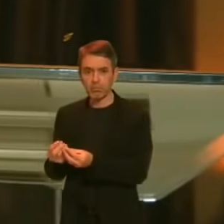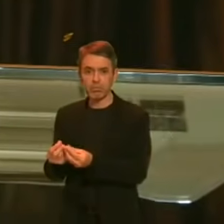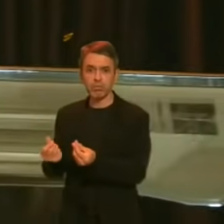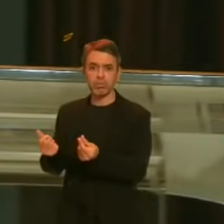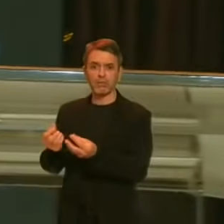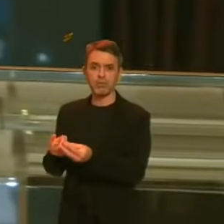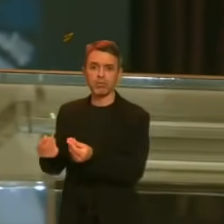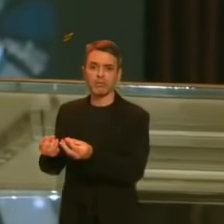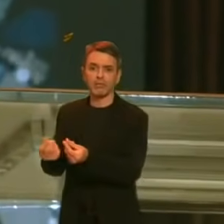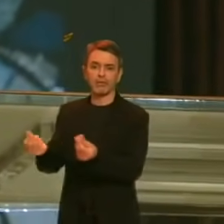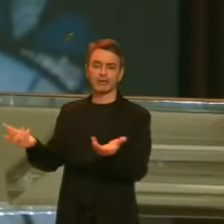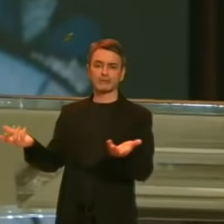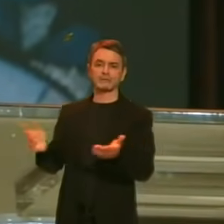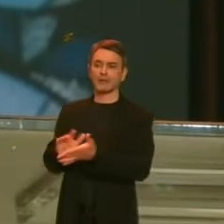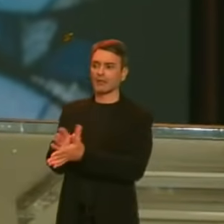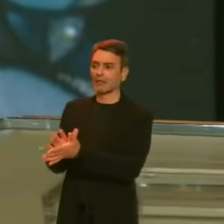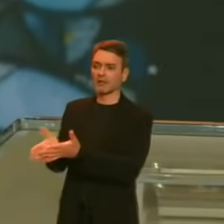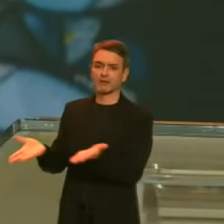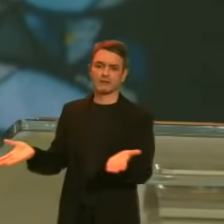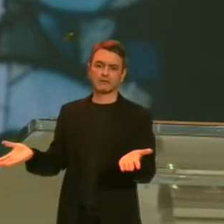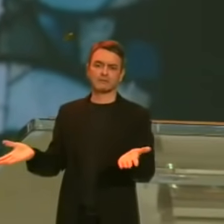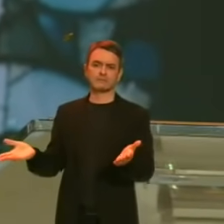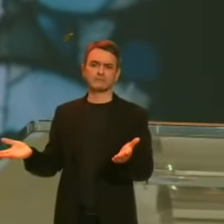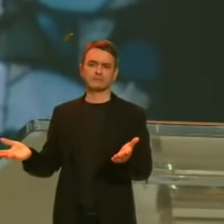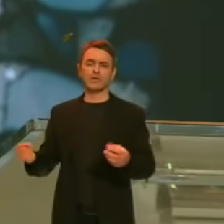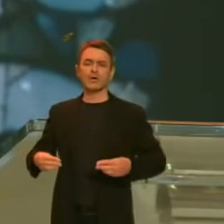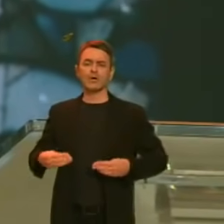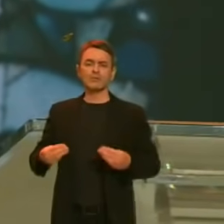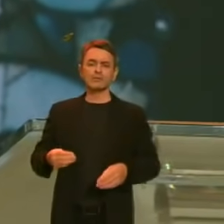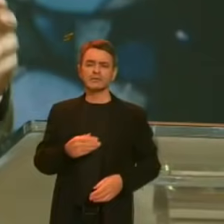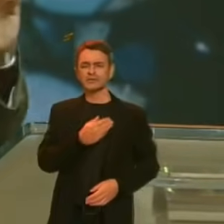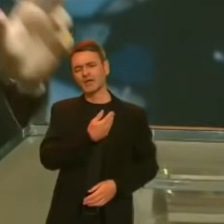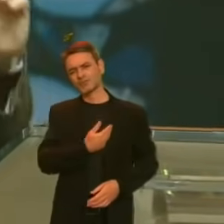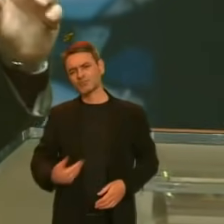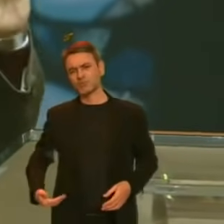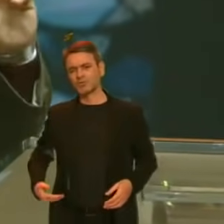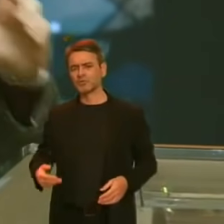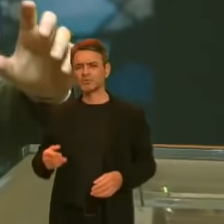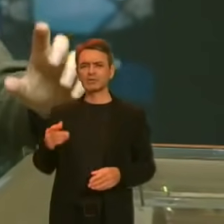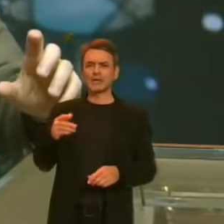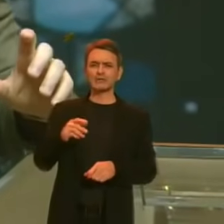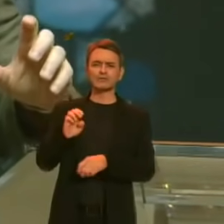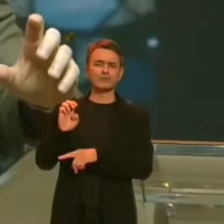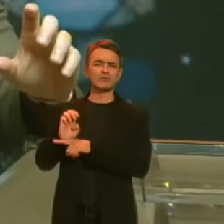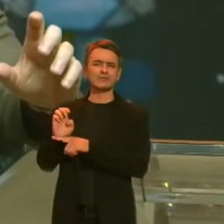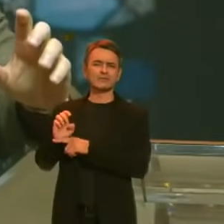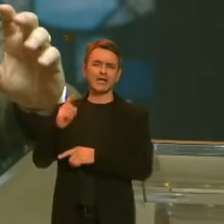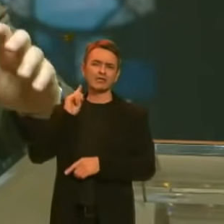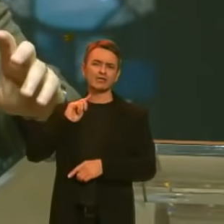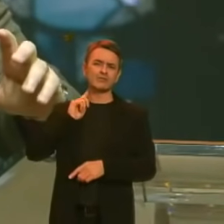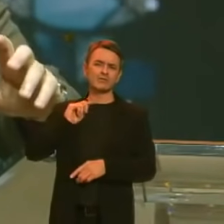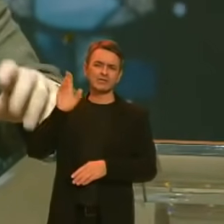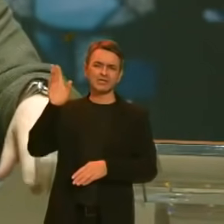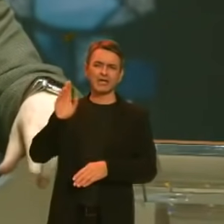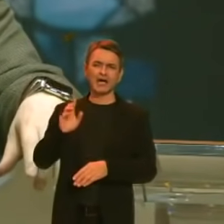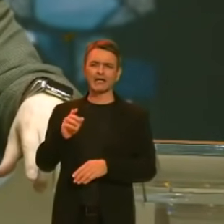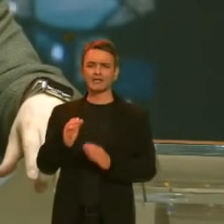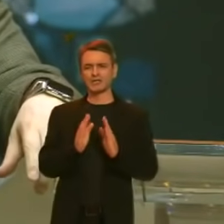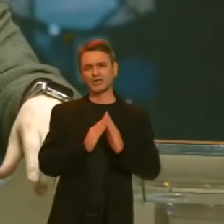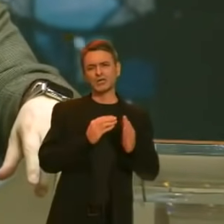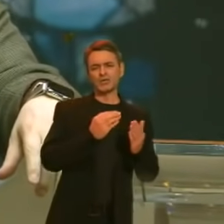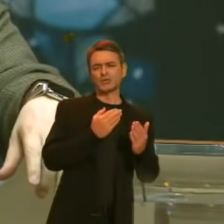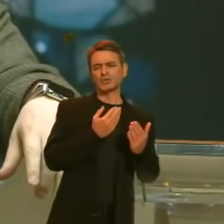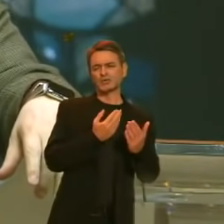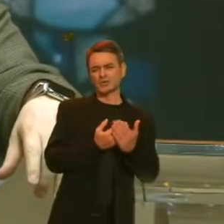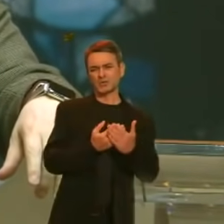Algumas semanas atrás, o Ministério Público de Minas Gerais entrou contra um colégio batista lá da cidade